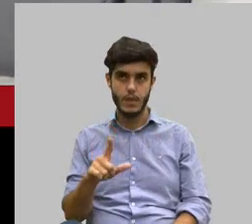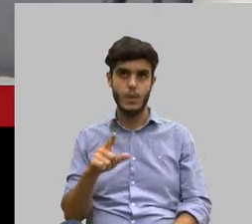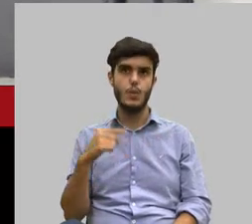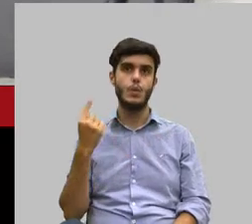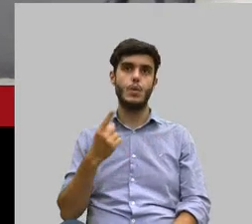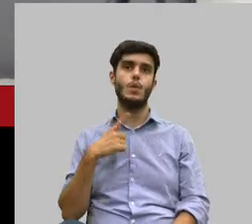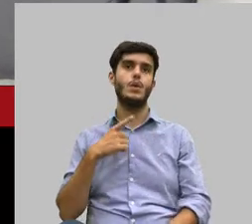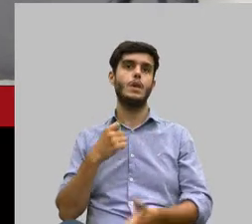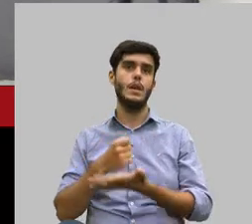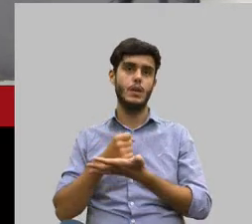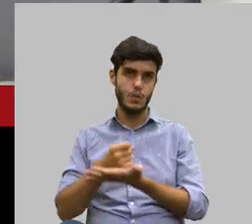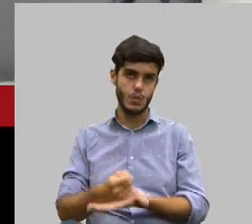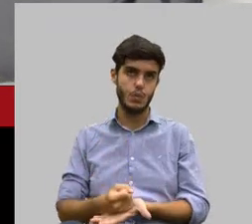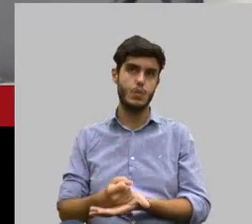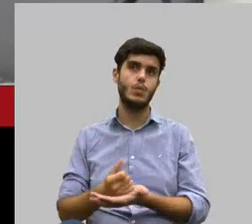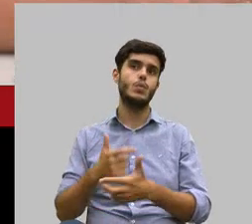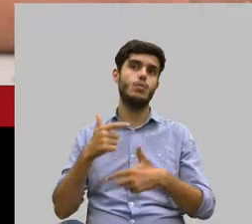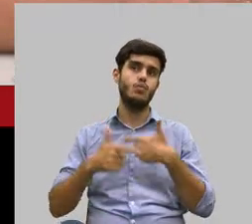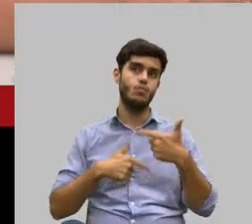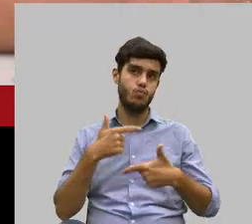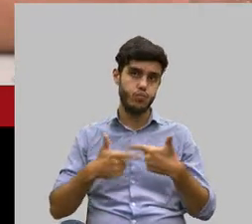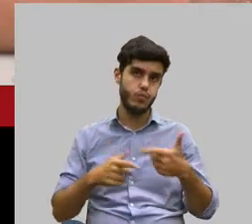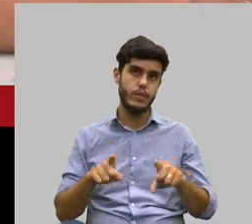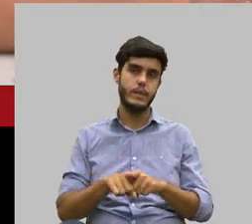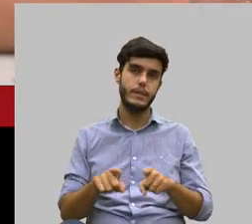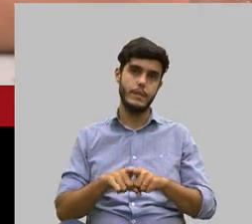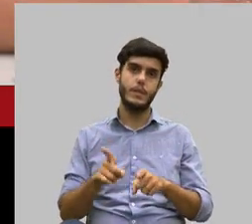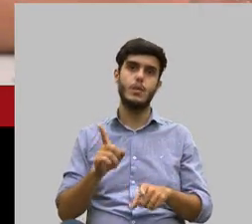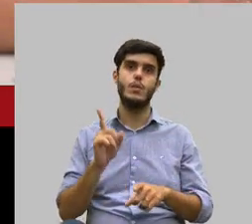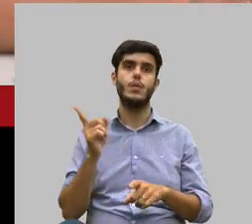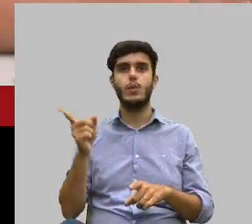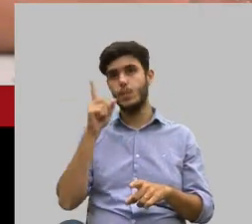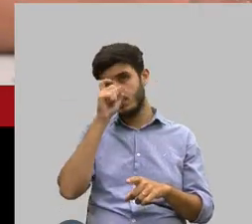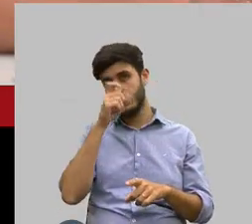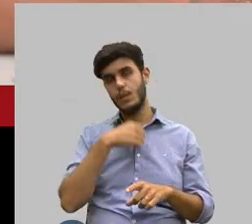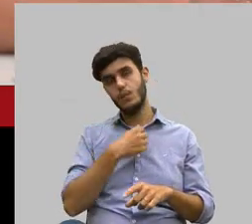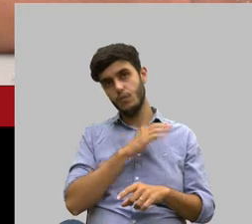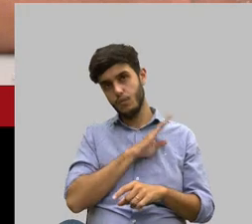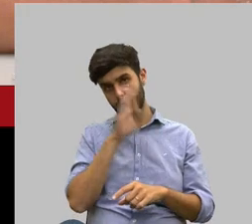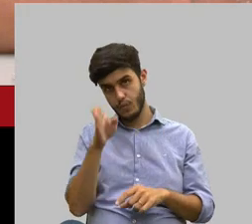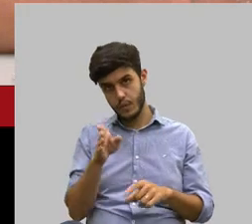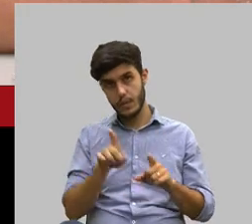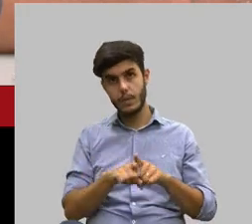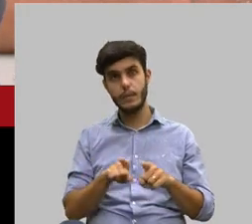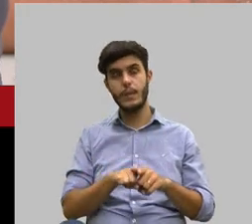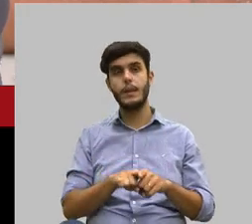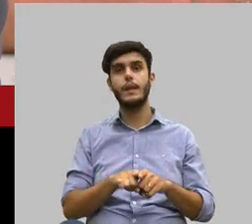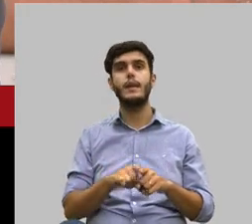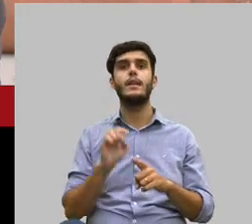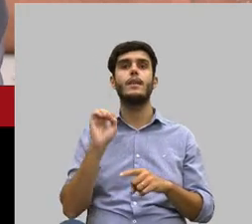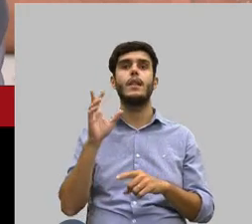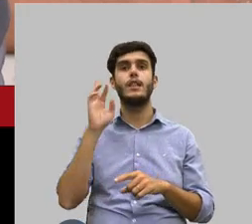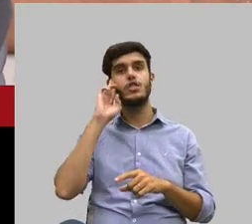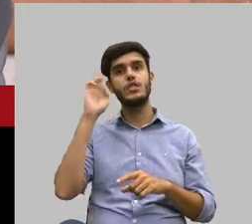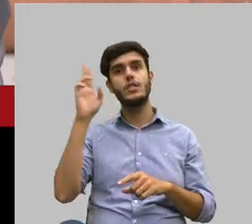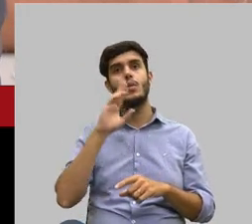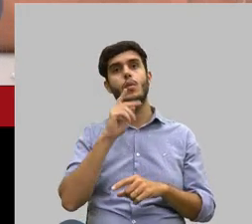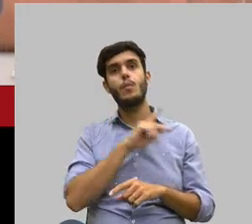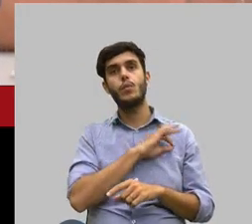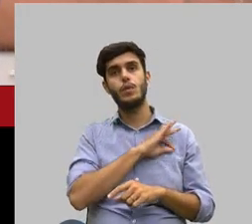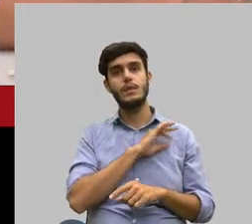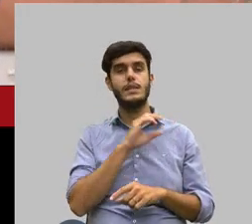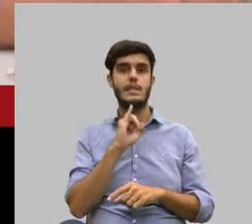ajudá-la como nós fizemos lá no hospital né Fiz fiz questão não foi a a direção da Polícia Civil que me